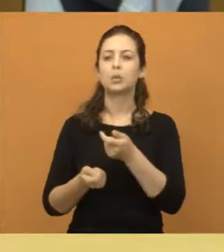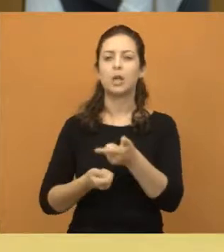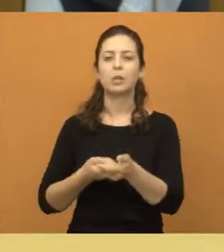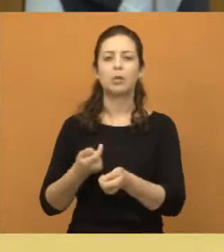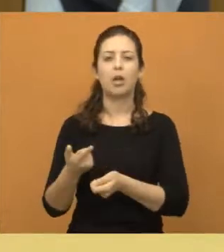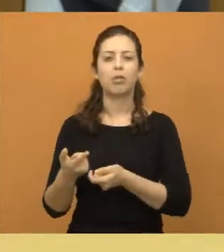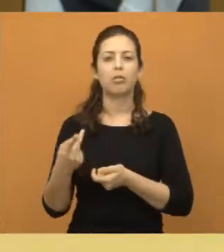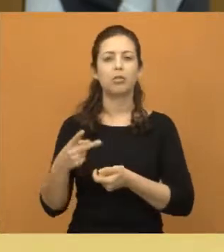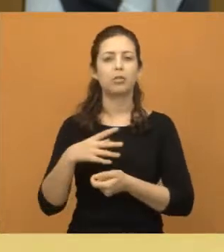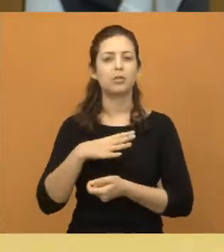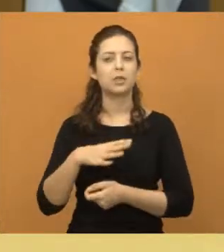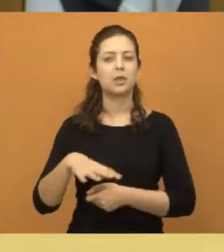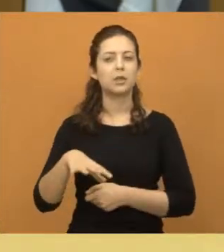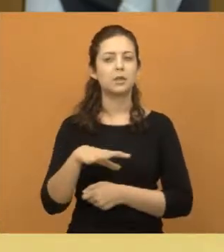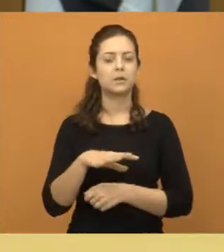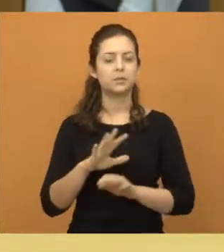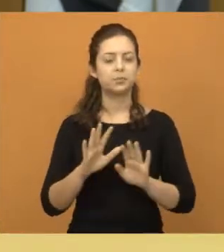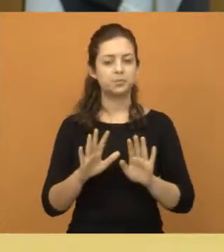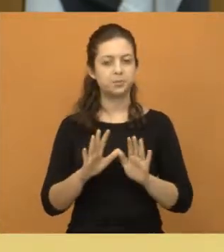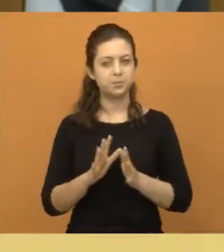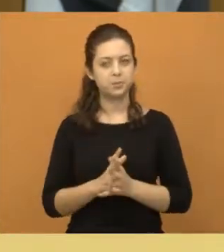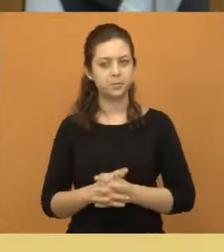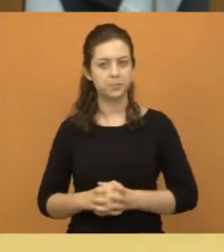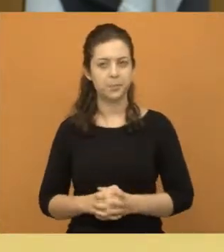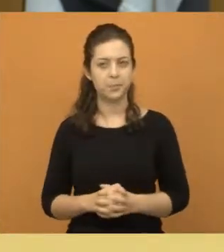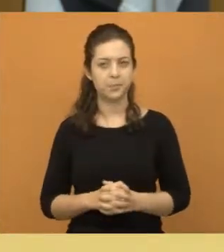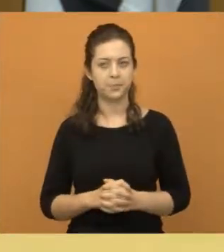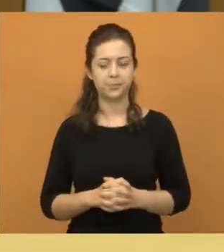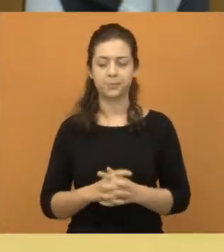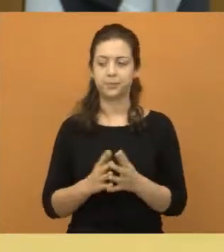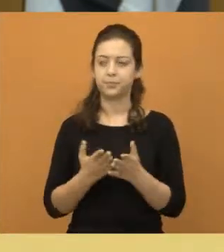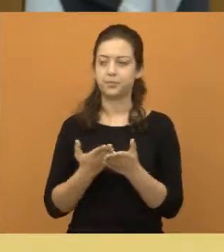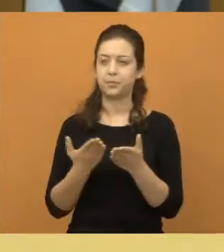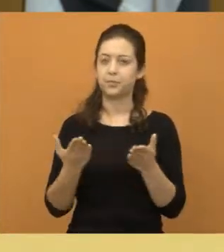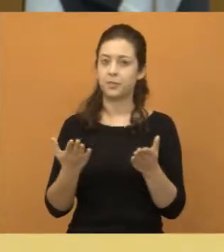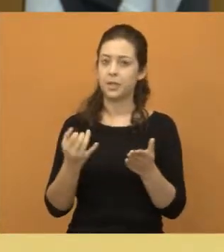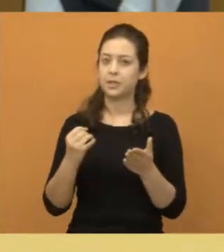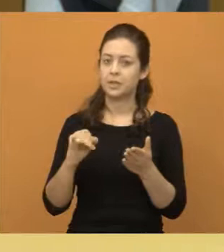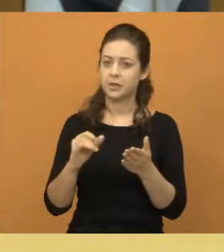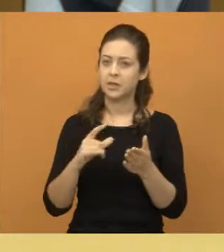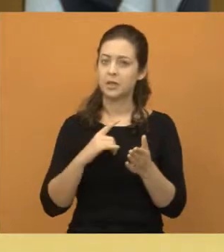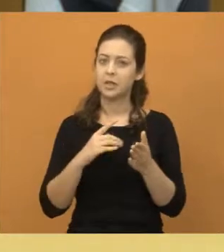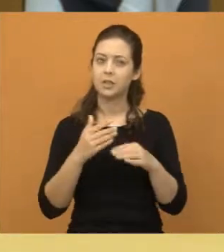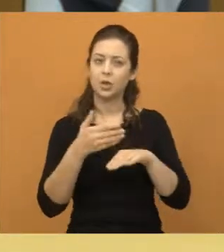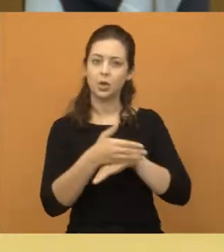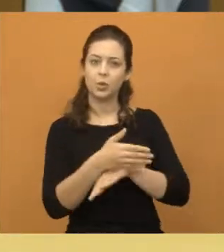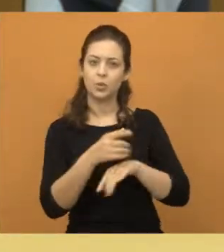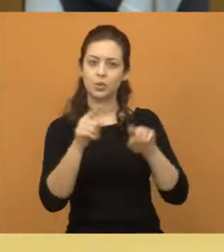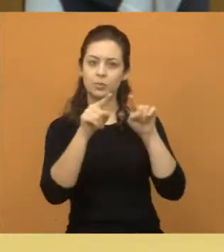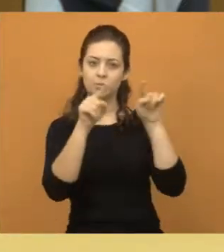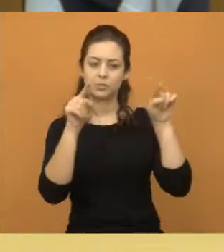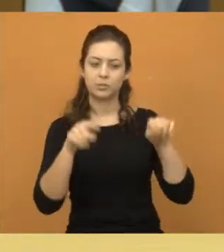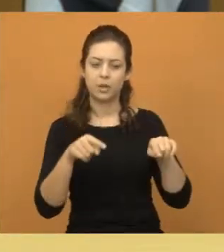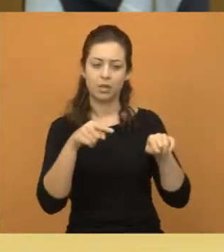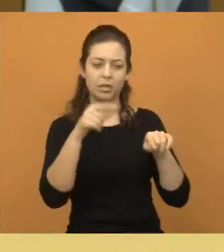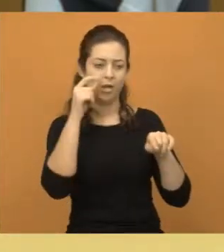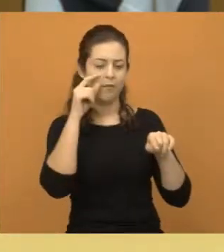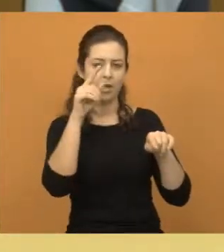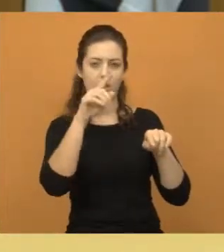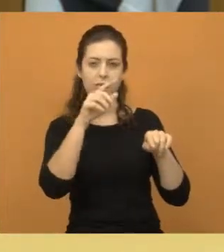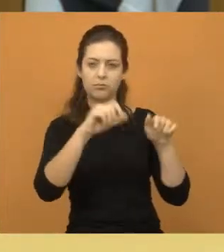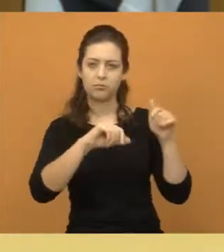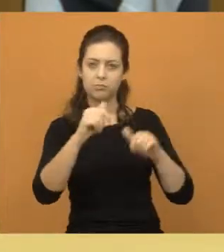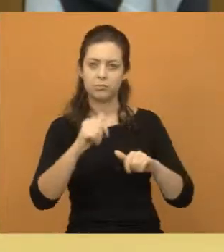município. Eu tenho certeza que Vossas Excelências tiveram acesso a esse quadro, e para mim